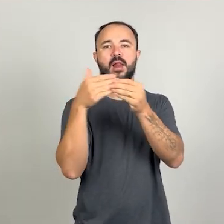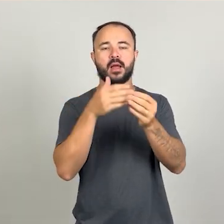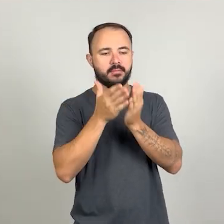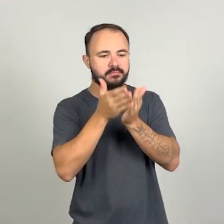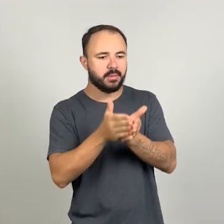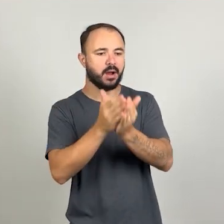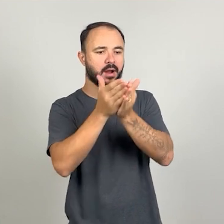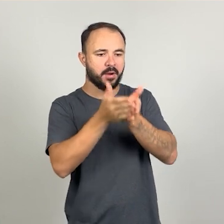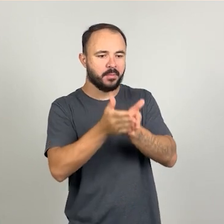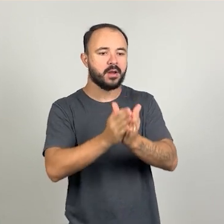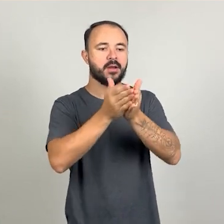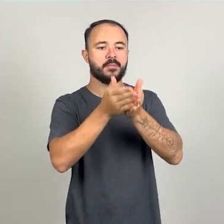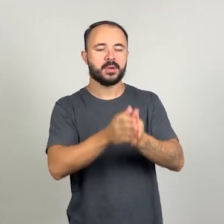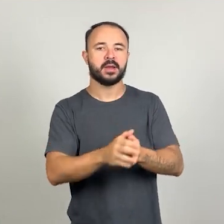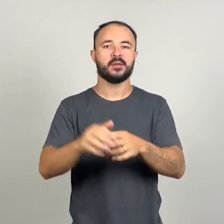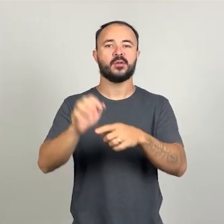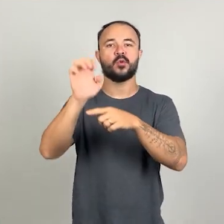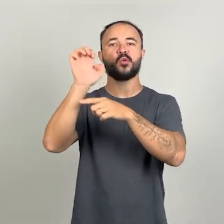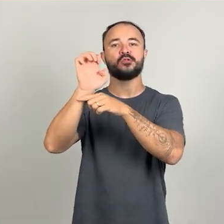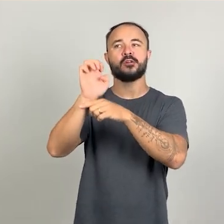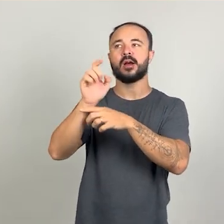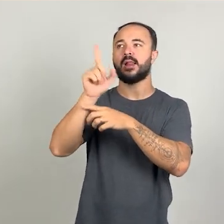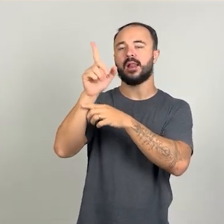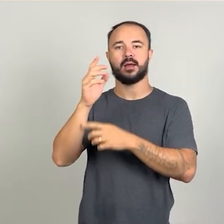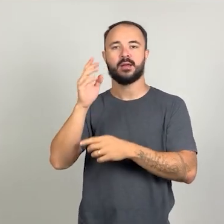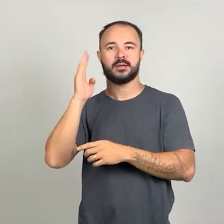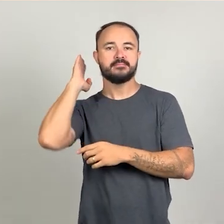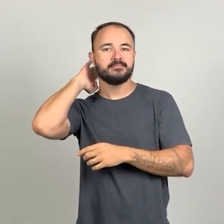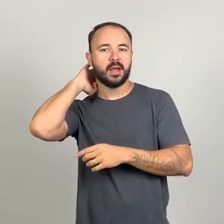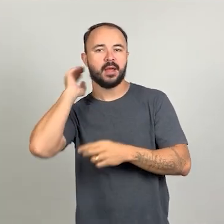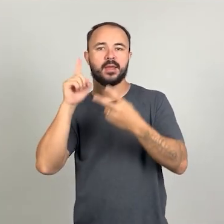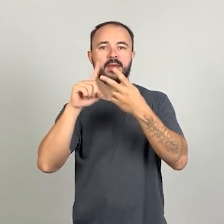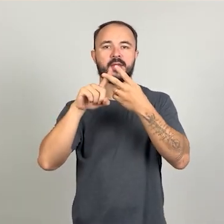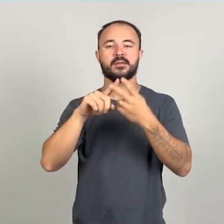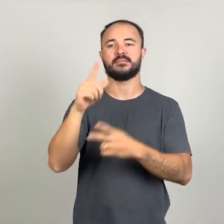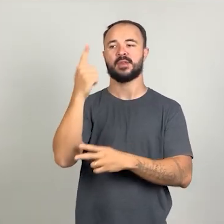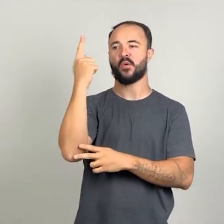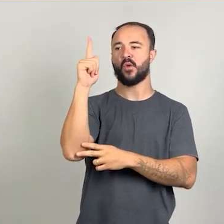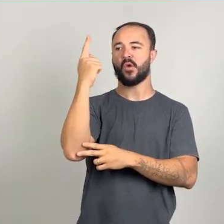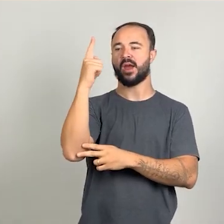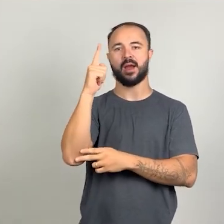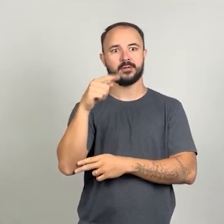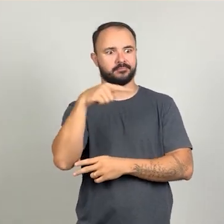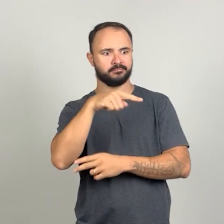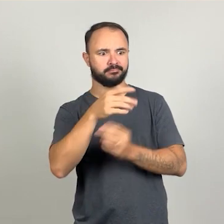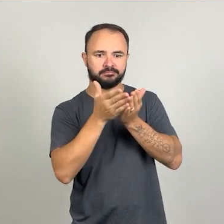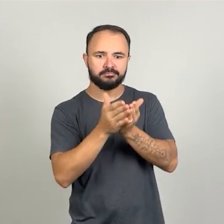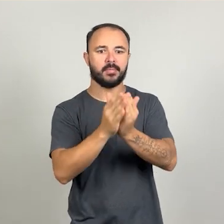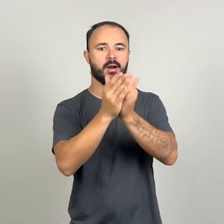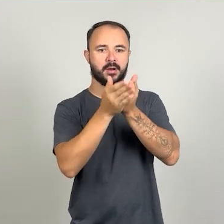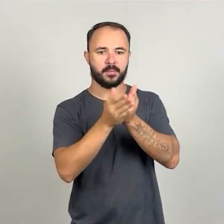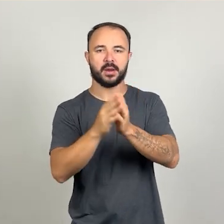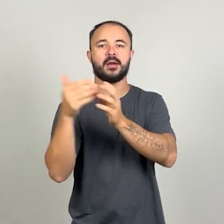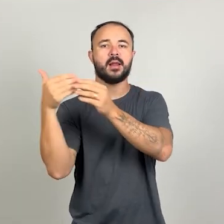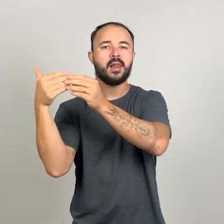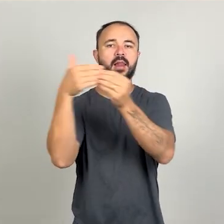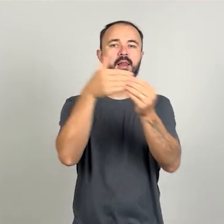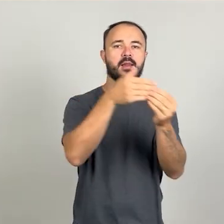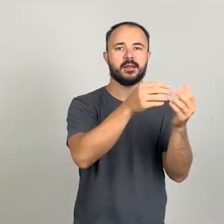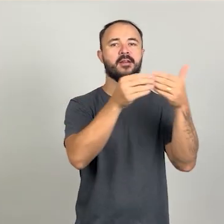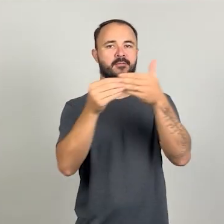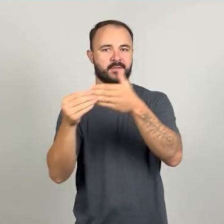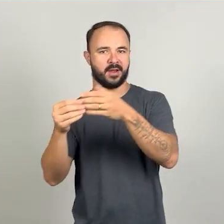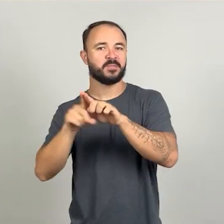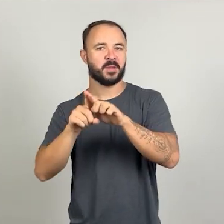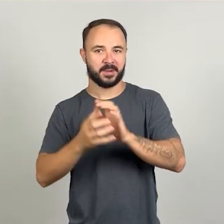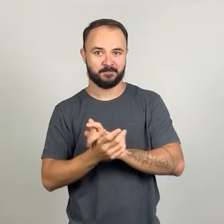estado do Goiás, tá? E aqui em Imperatriz eram produzidos diversos produtos.